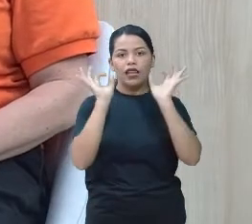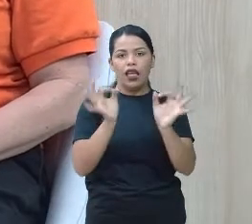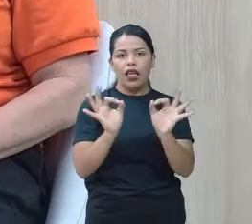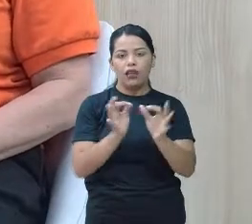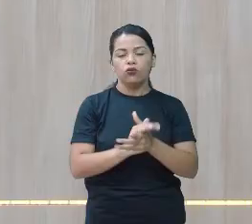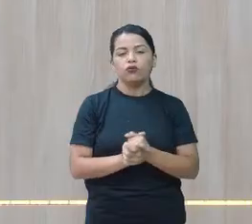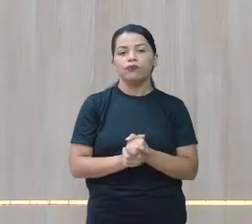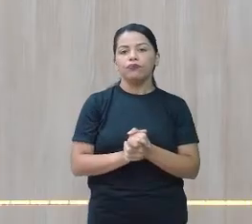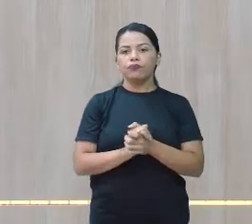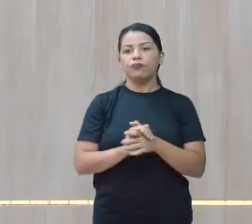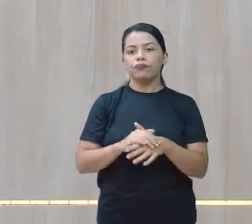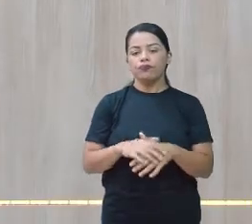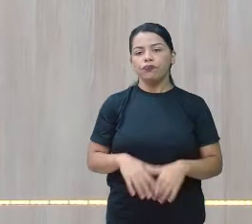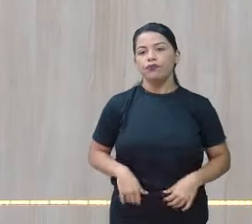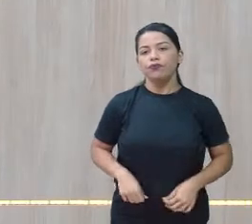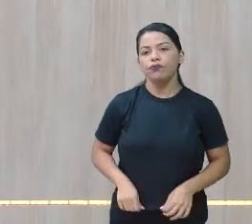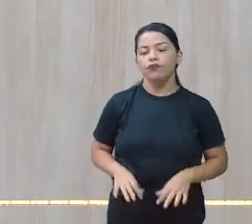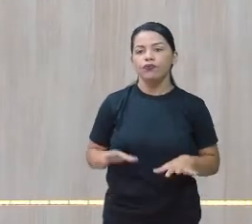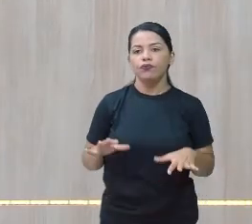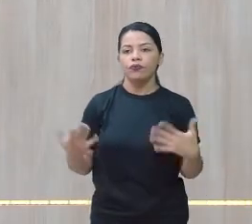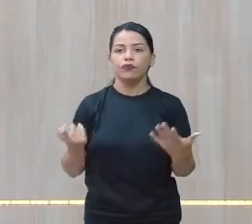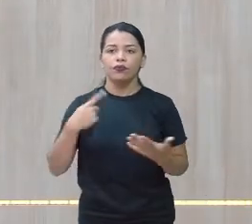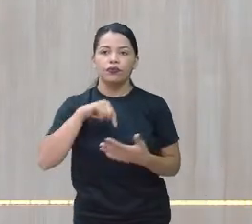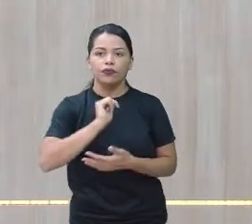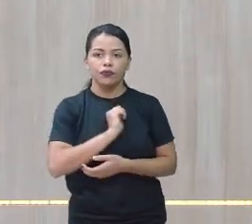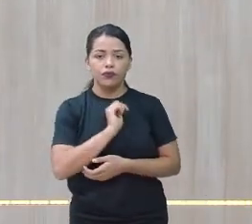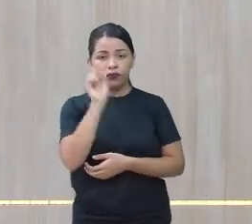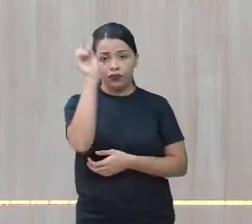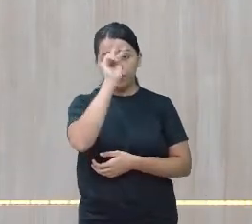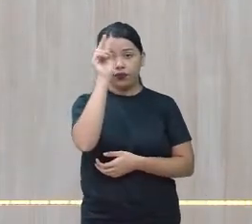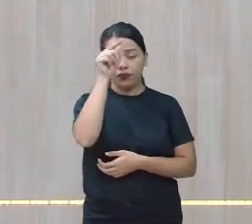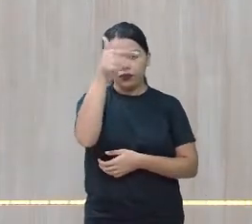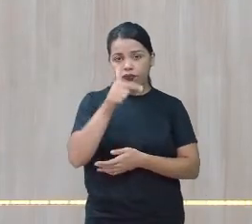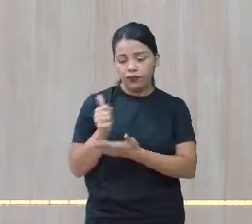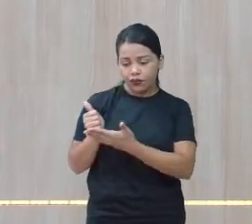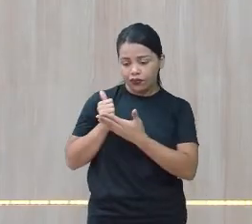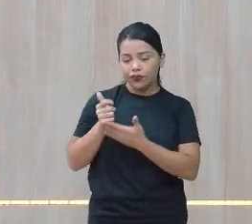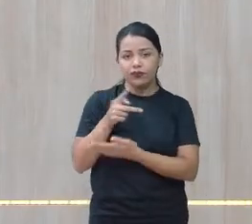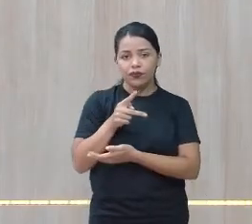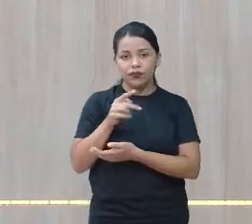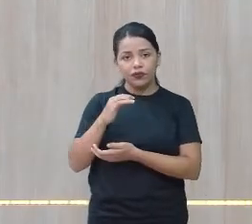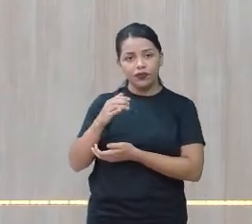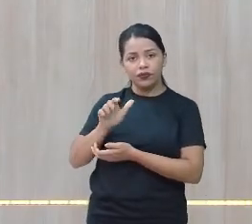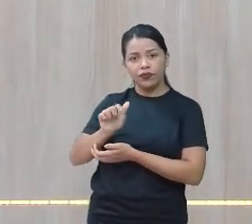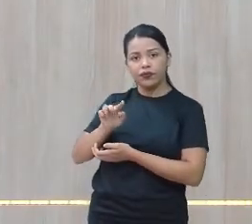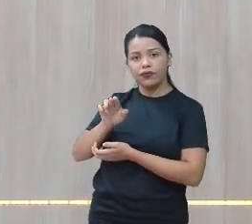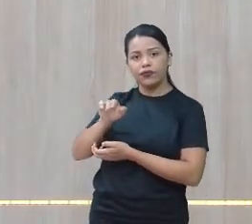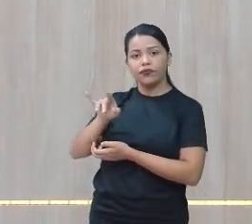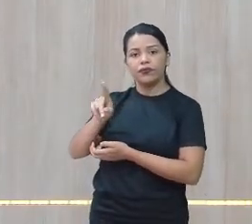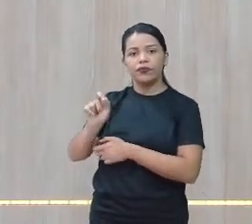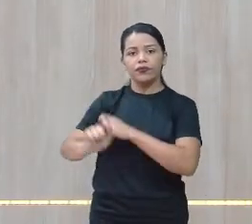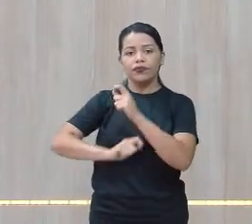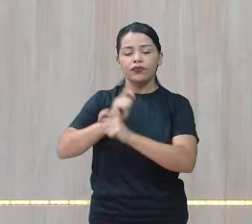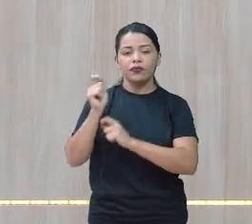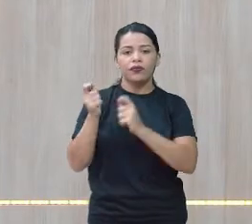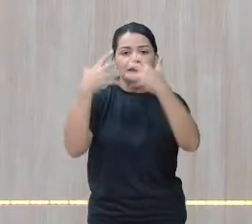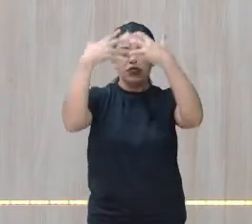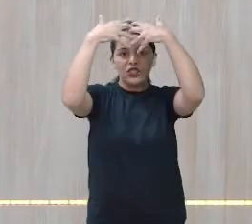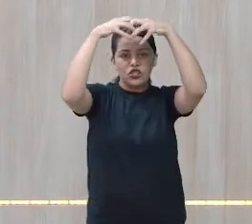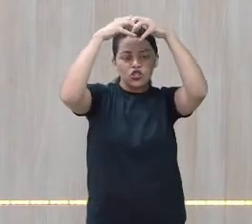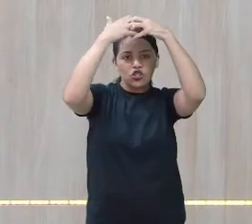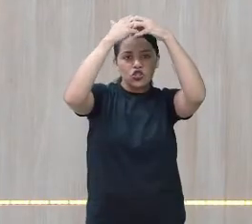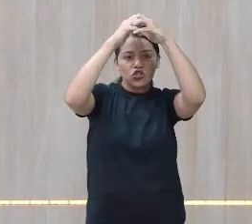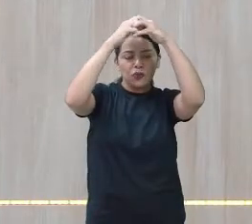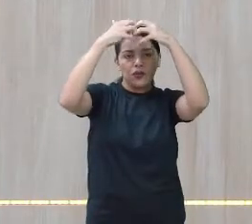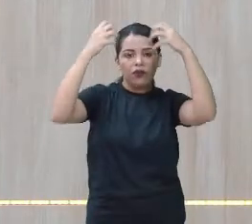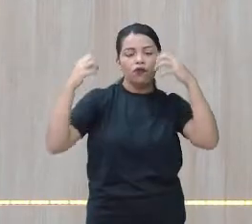professora. Vamos lá. Então, para a gente relembrar aí, né, e aí com a ajuda da professora Cláudia, a questão do sistema nervoso, dividido aí em sistema